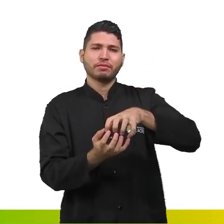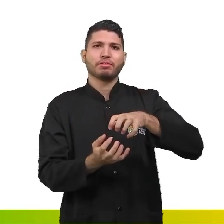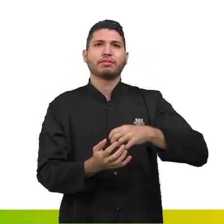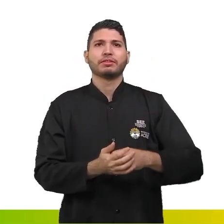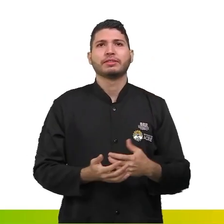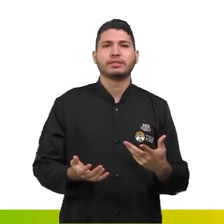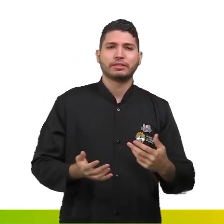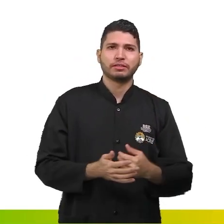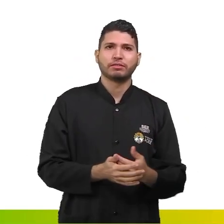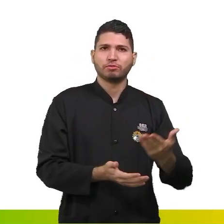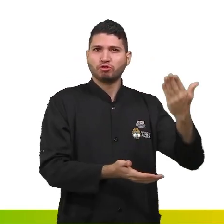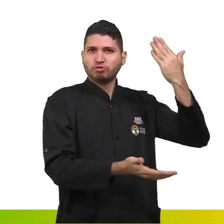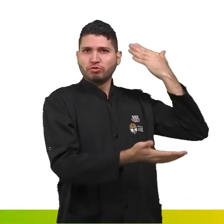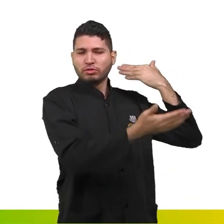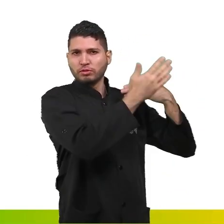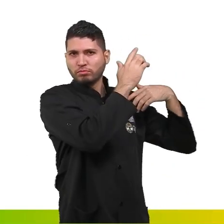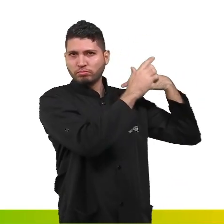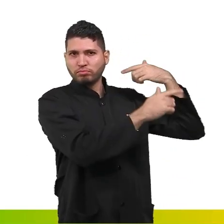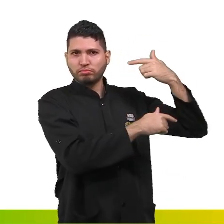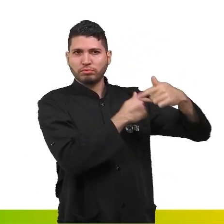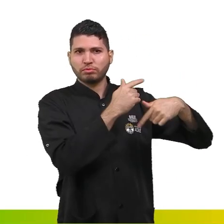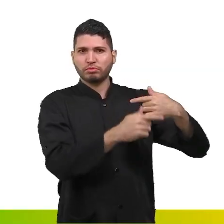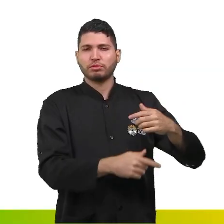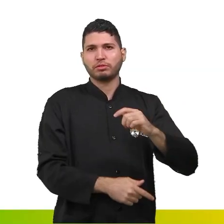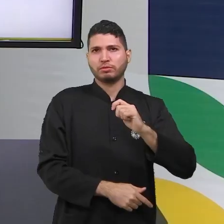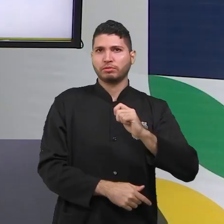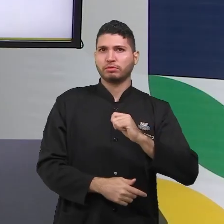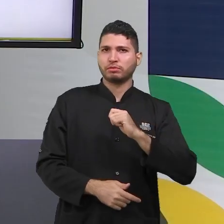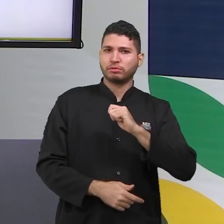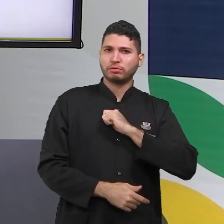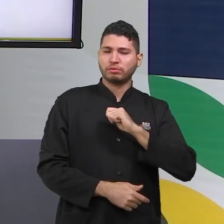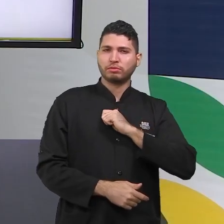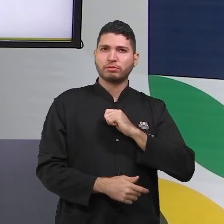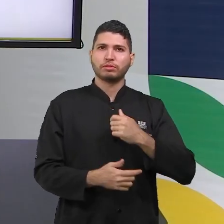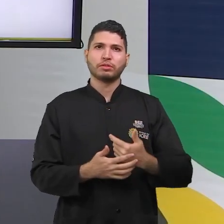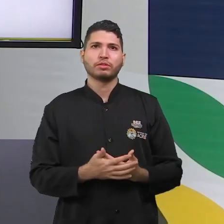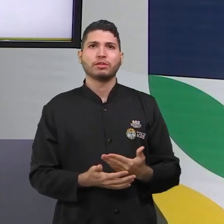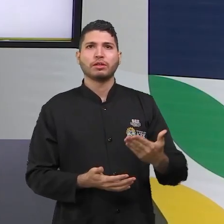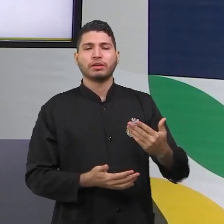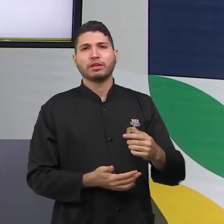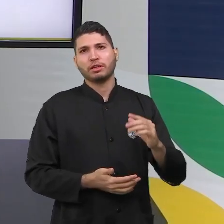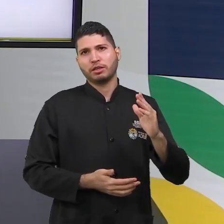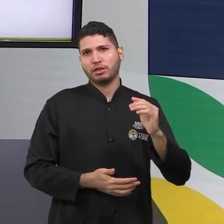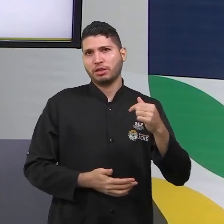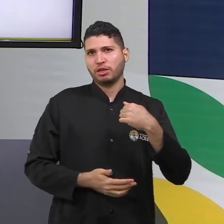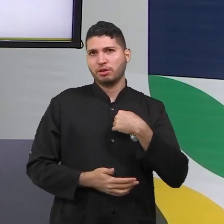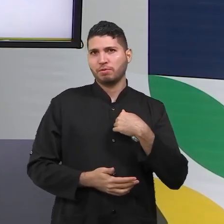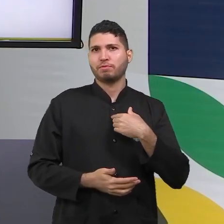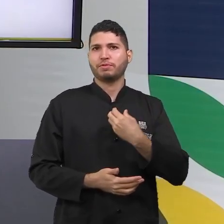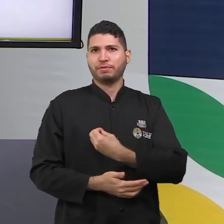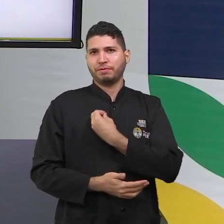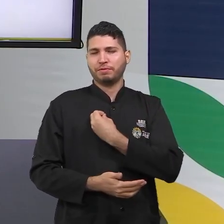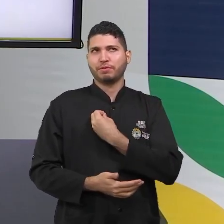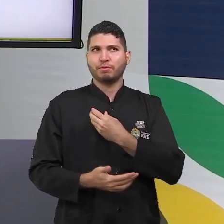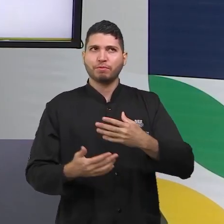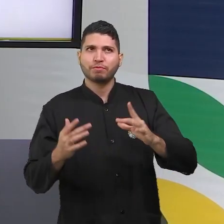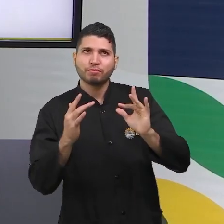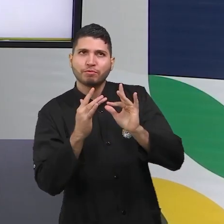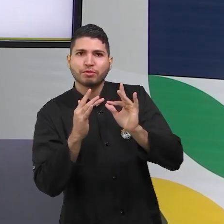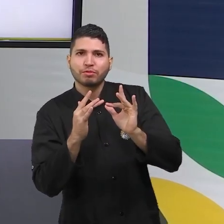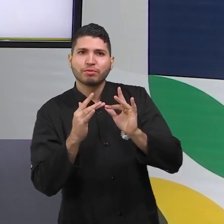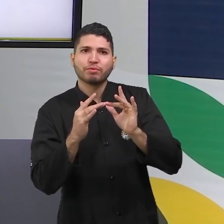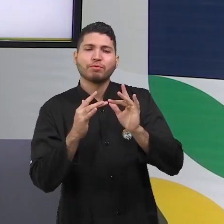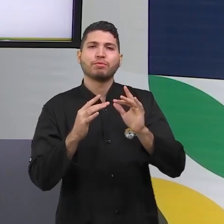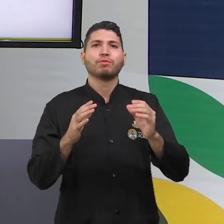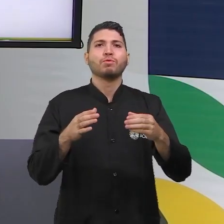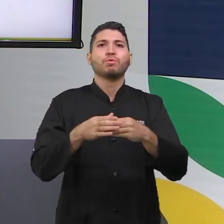entre masculino e feminino. De fato, eu andei convivendo um pouco com os índios de Amamadi e a